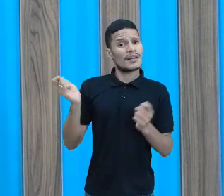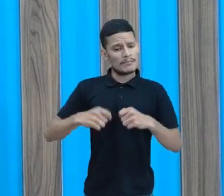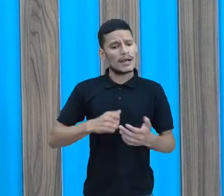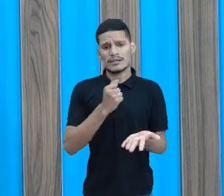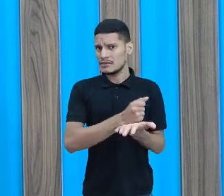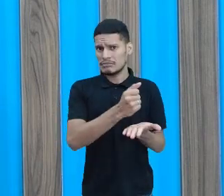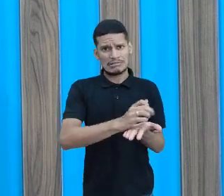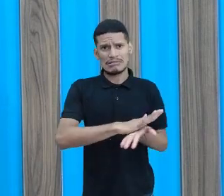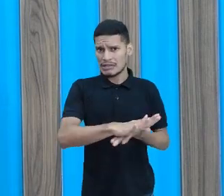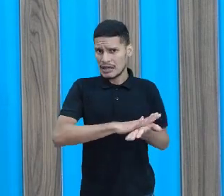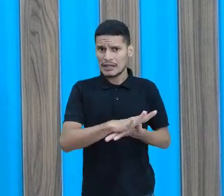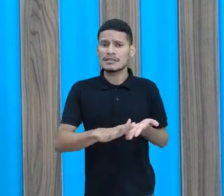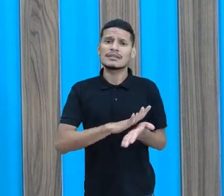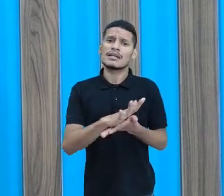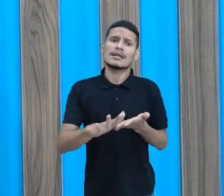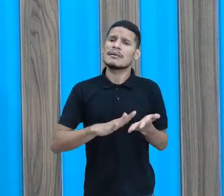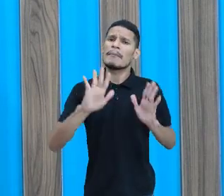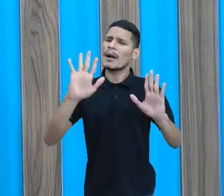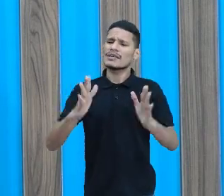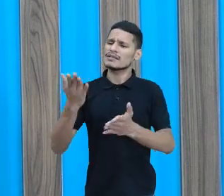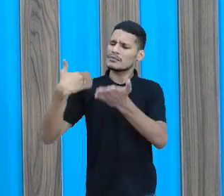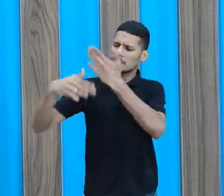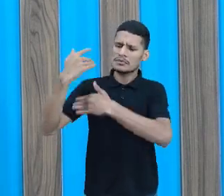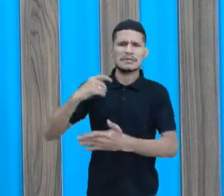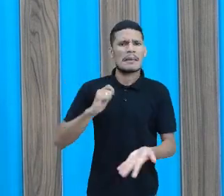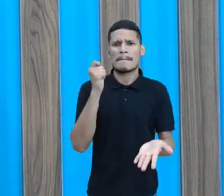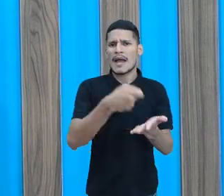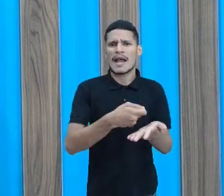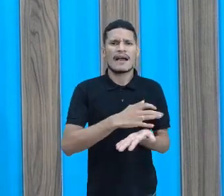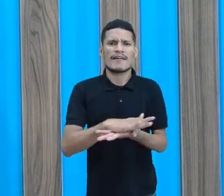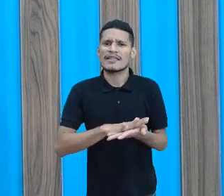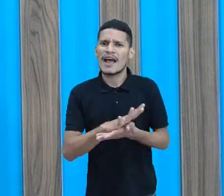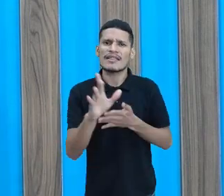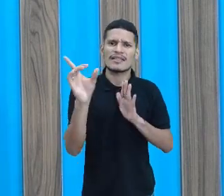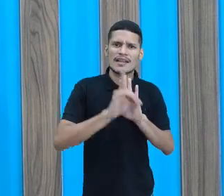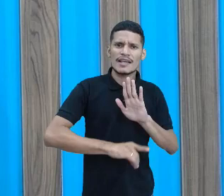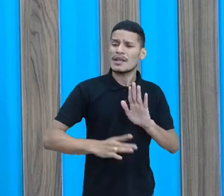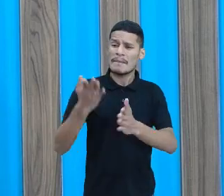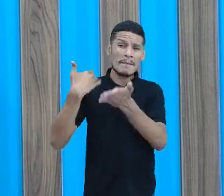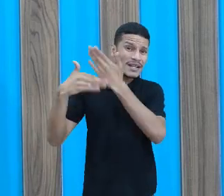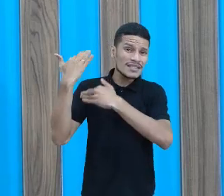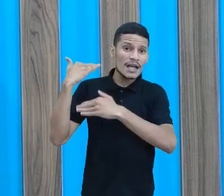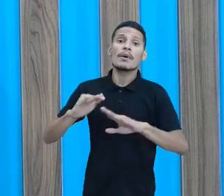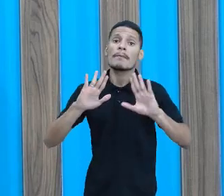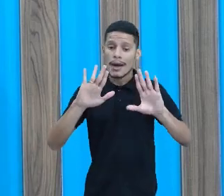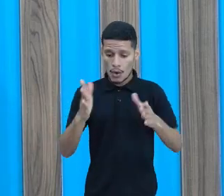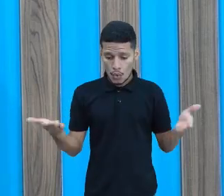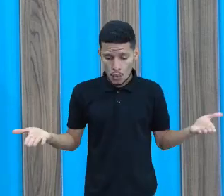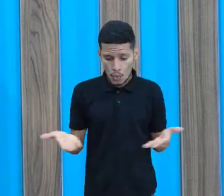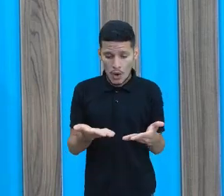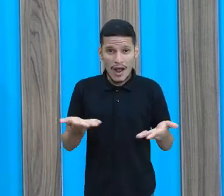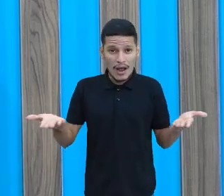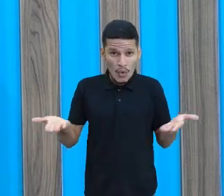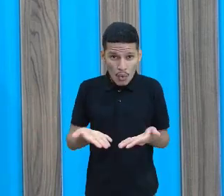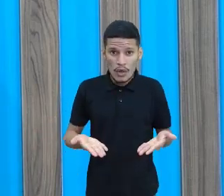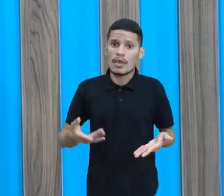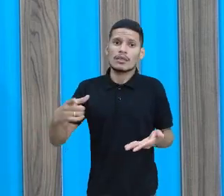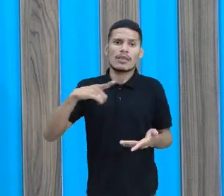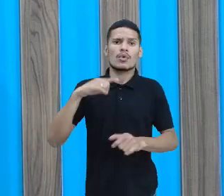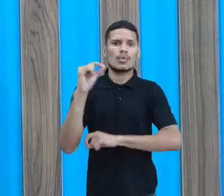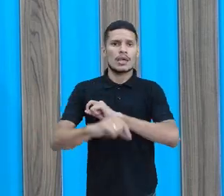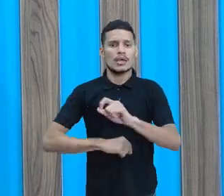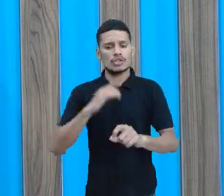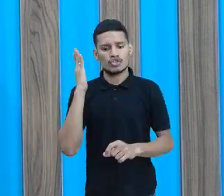registravam na carteira e não, né, pagavam seus direitos. Isso era do passado, quando não tinha nada. Mas hoje existe toda